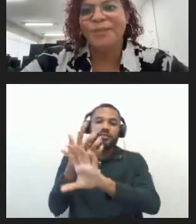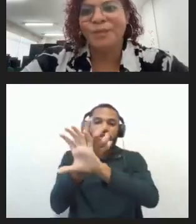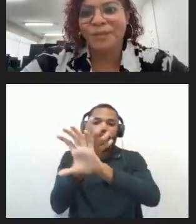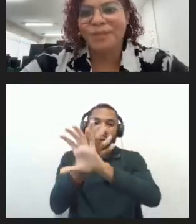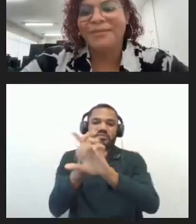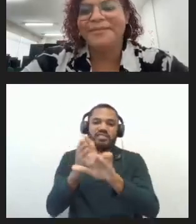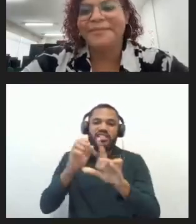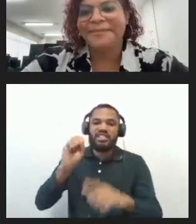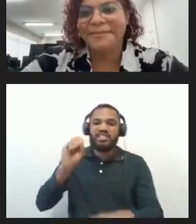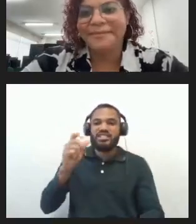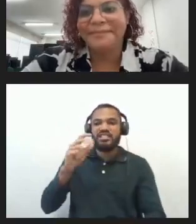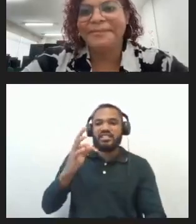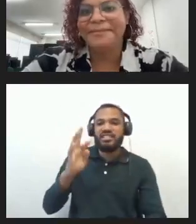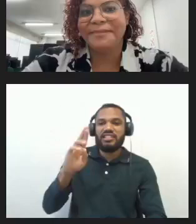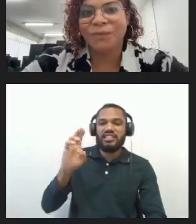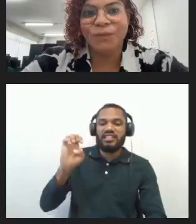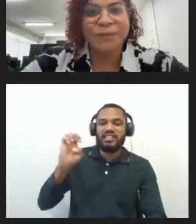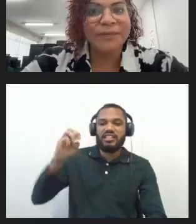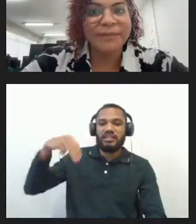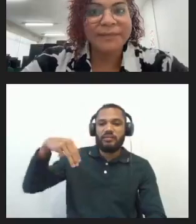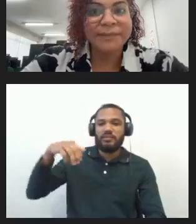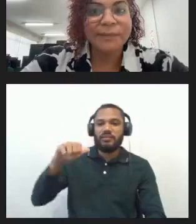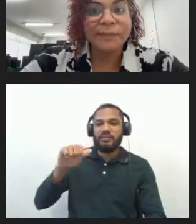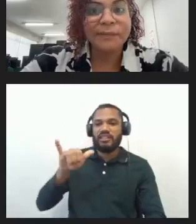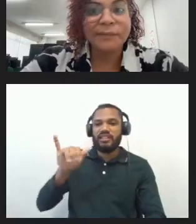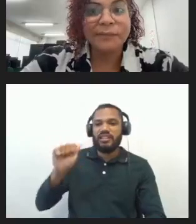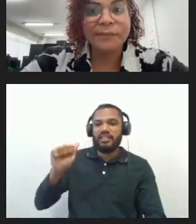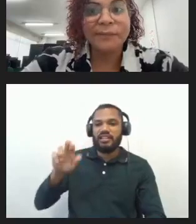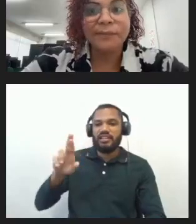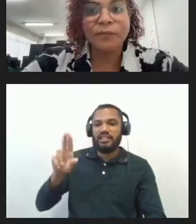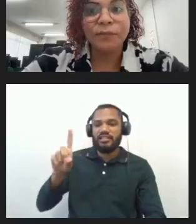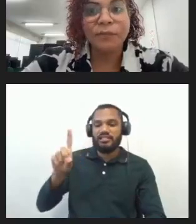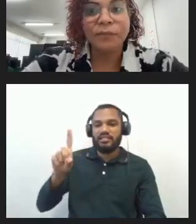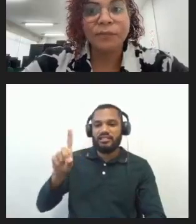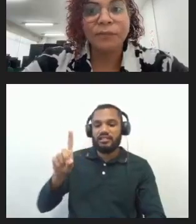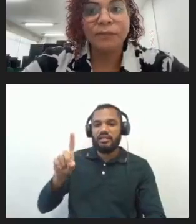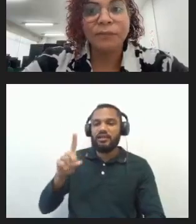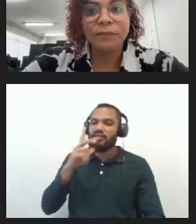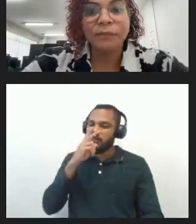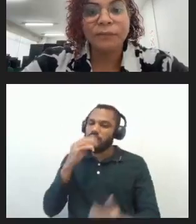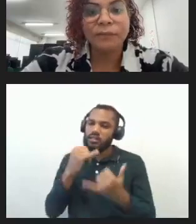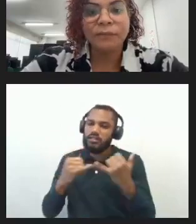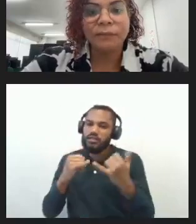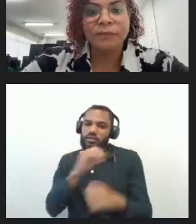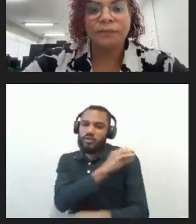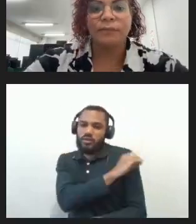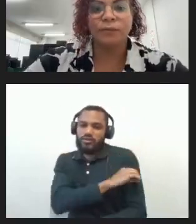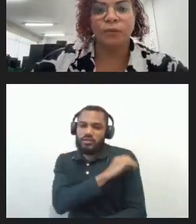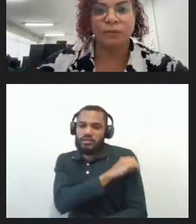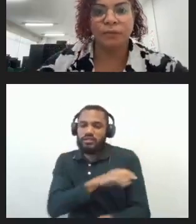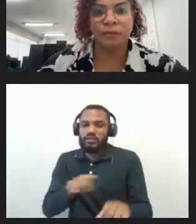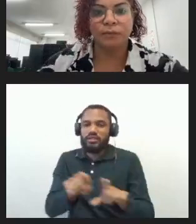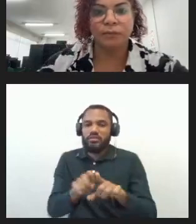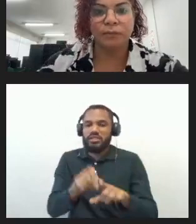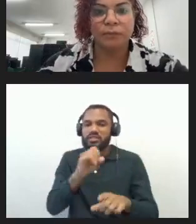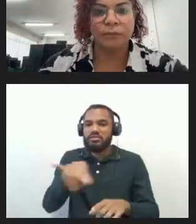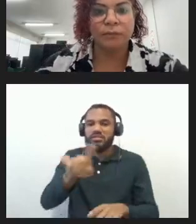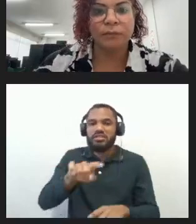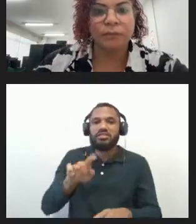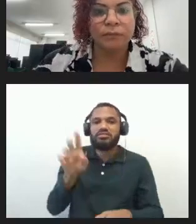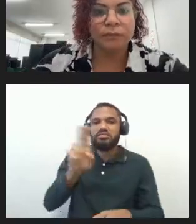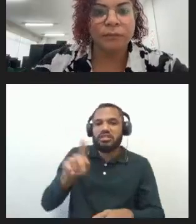prática também, um formato oficina. E aí, quem puder também já... Quem não mexeu, ou